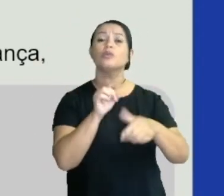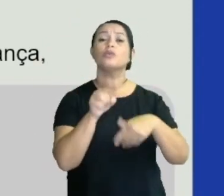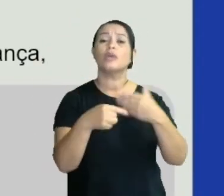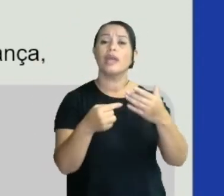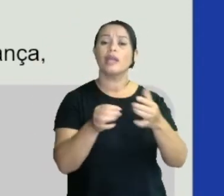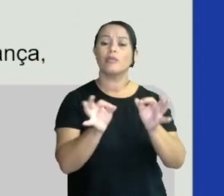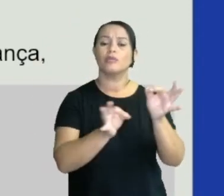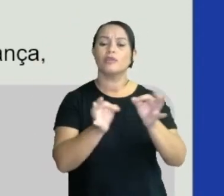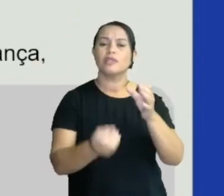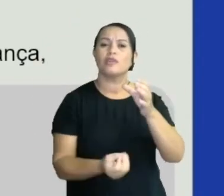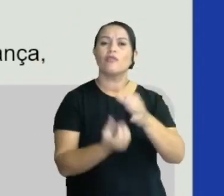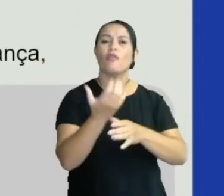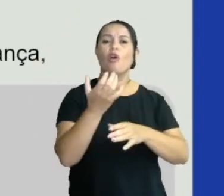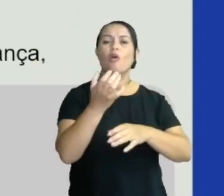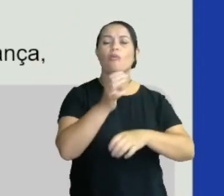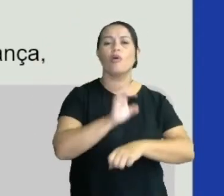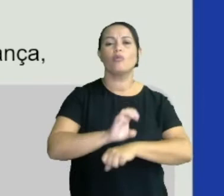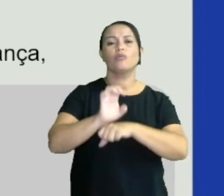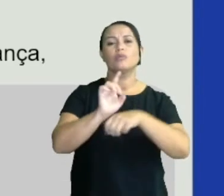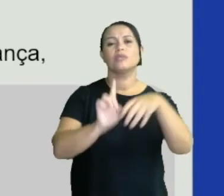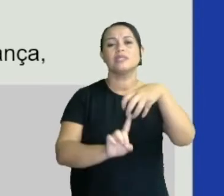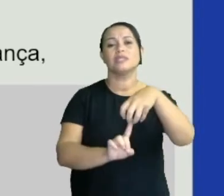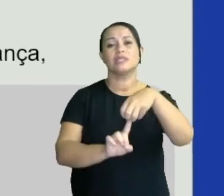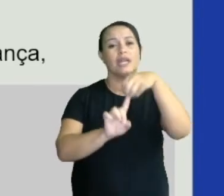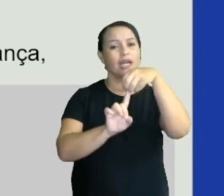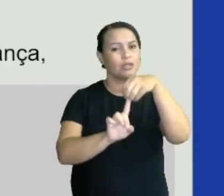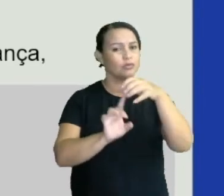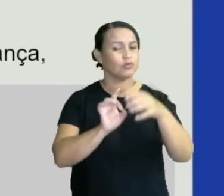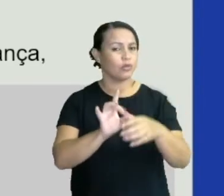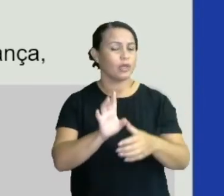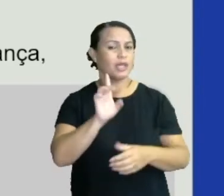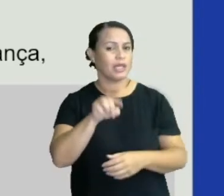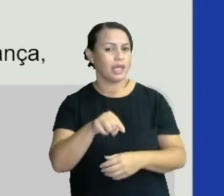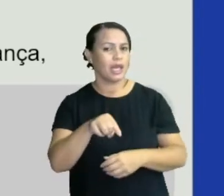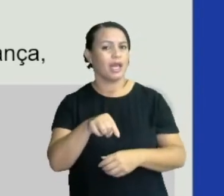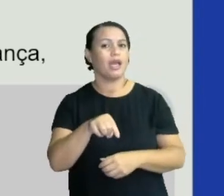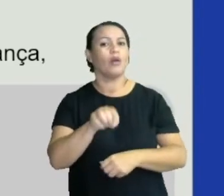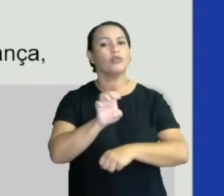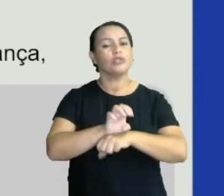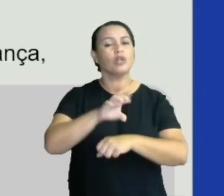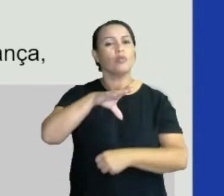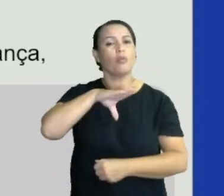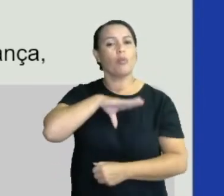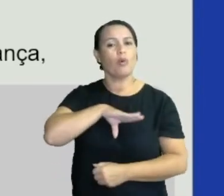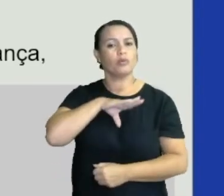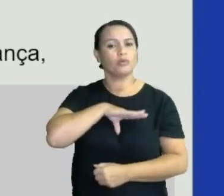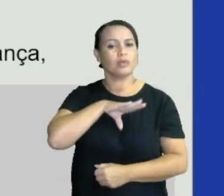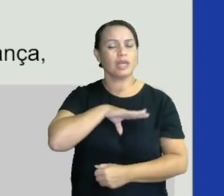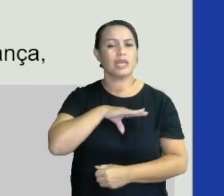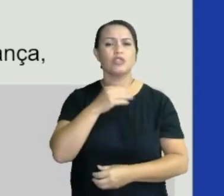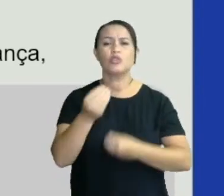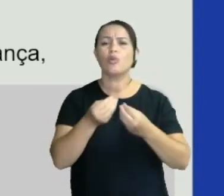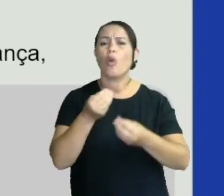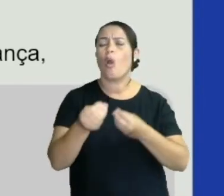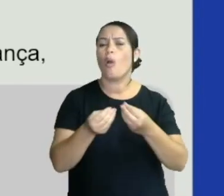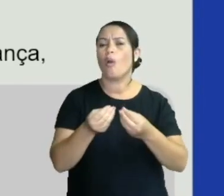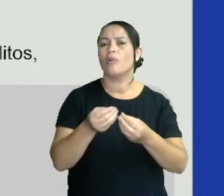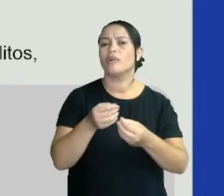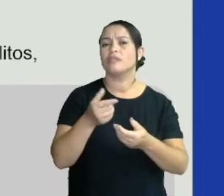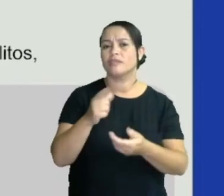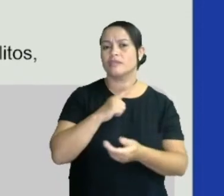um Estado apenas, que é o Estado português, através do qual eles vão